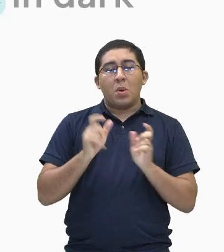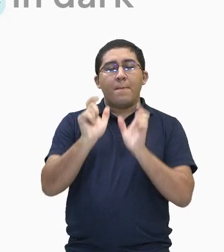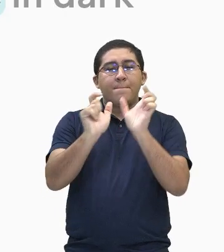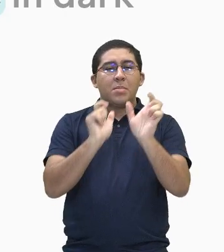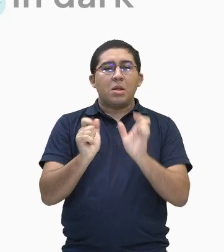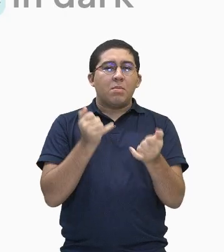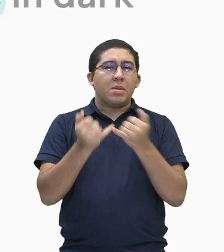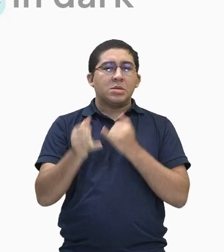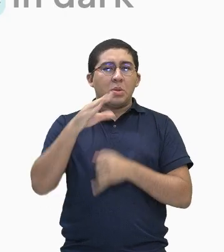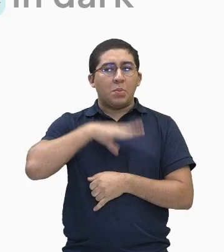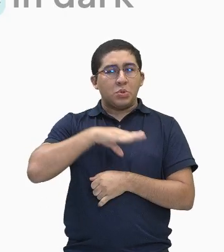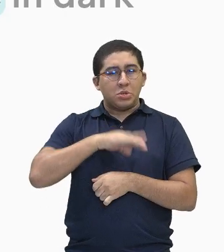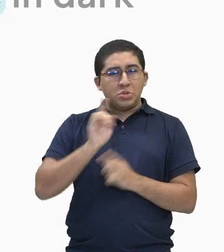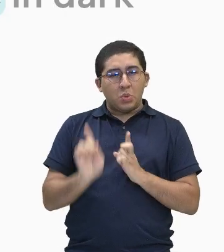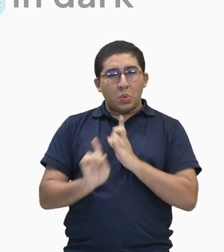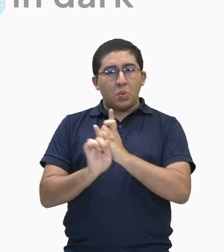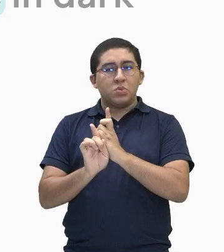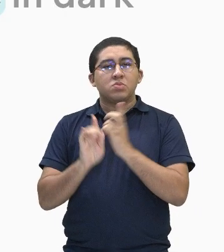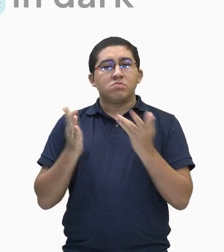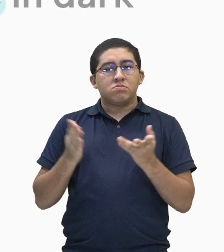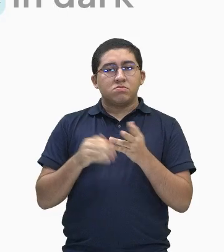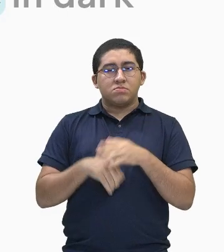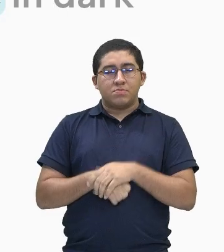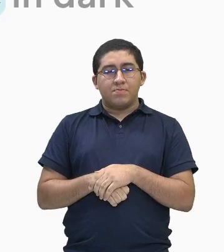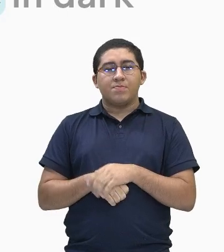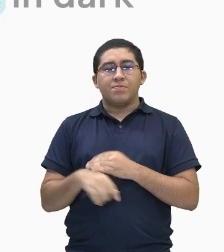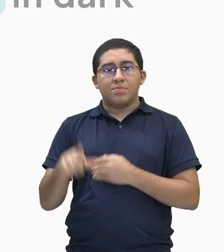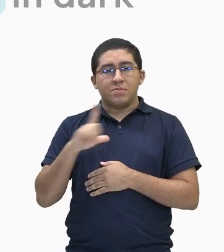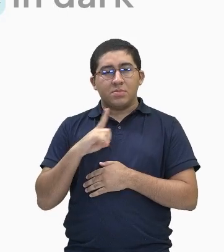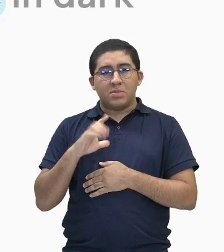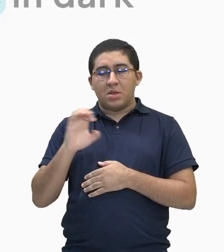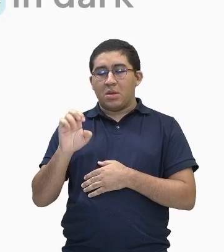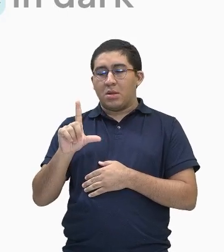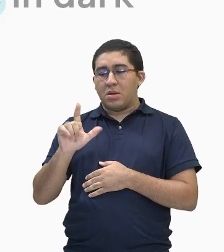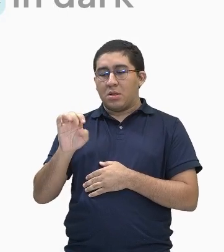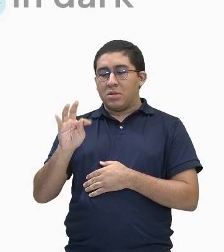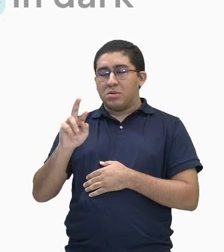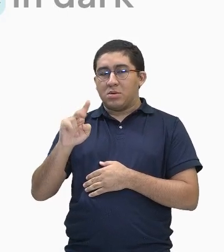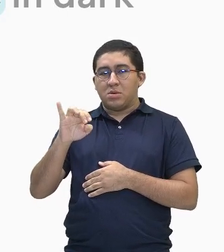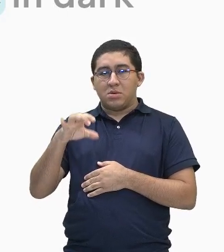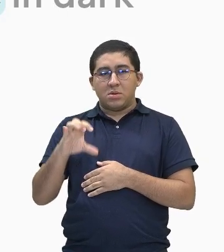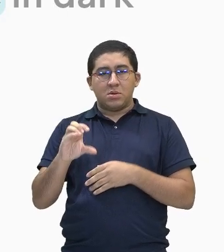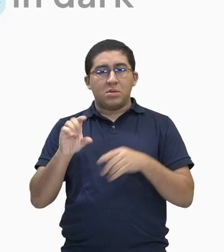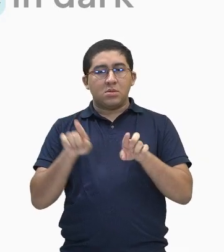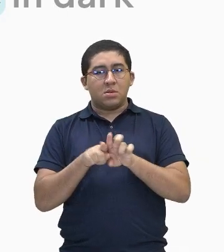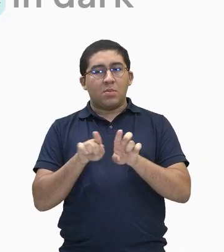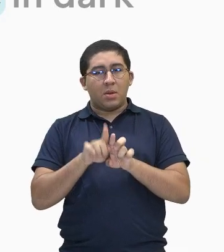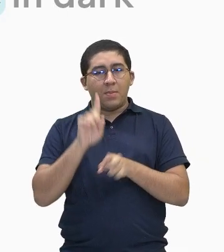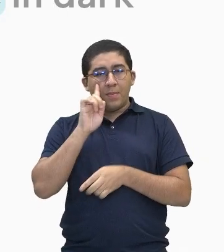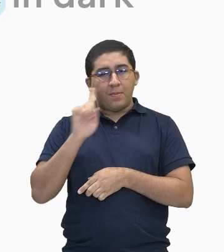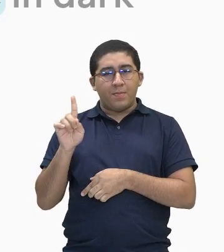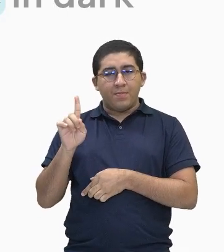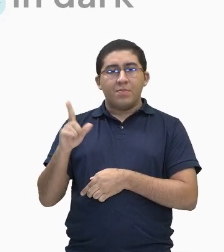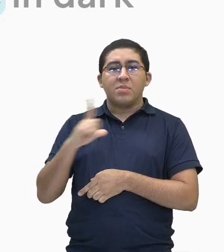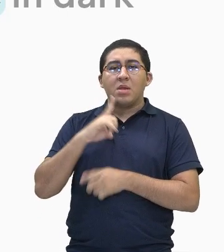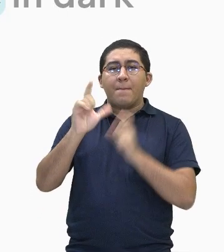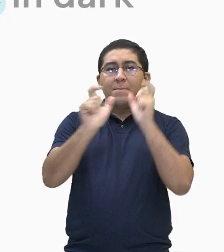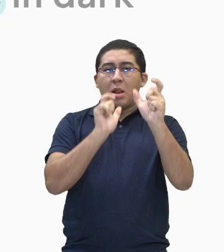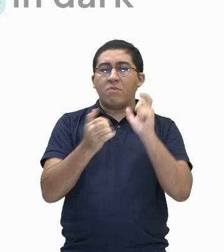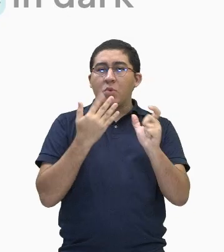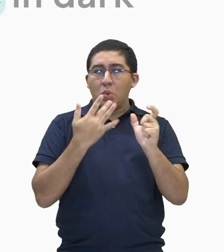cognatas que eu encontro aqui, gente? Electric, generate, electric repete também, tem